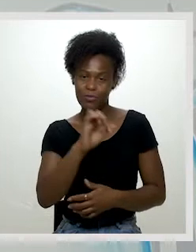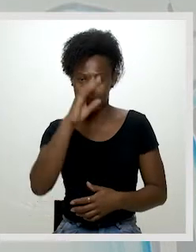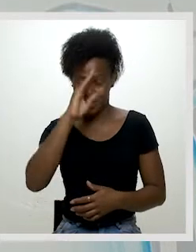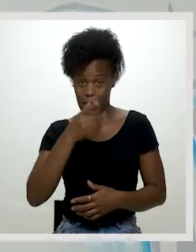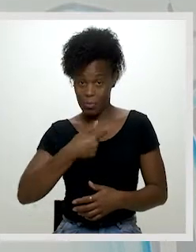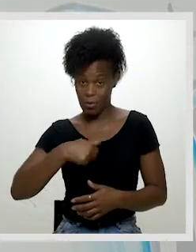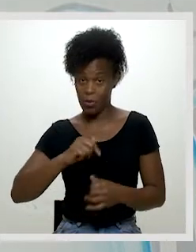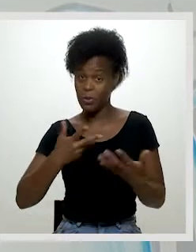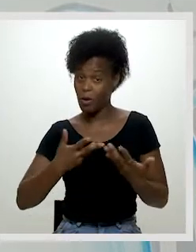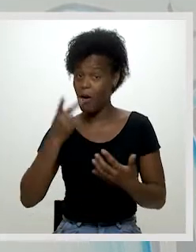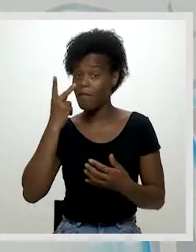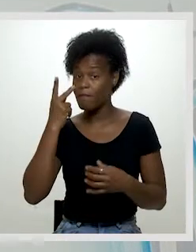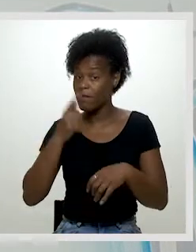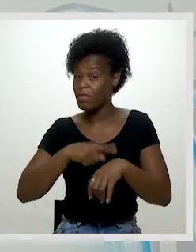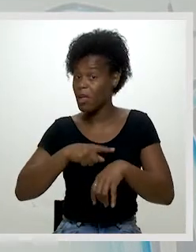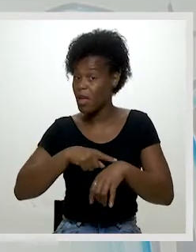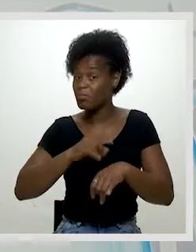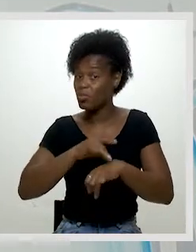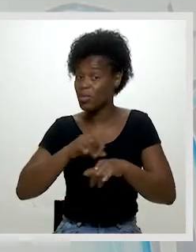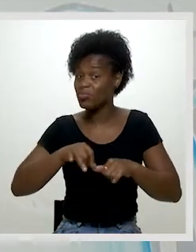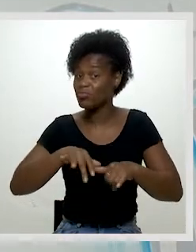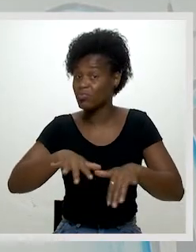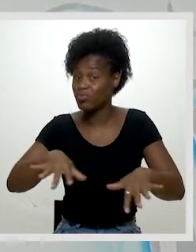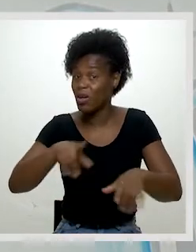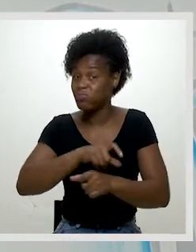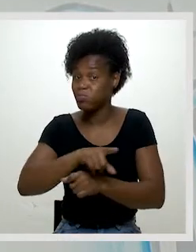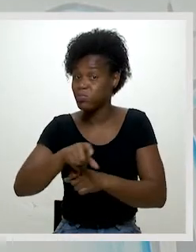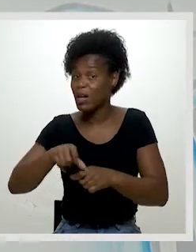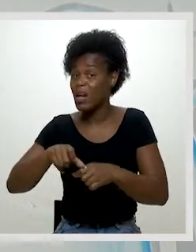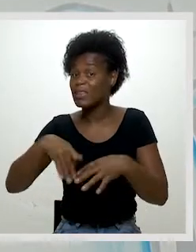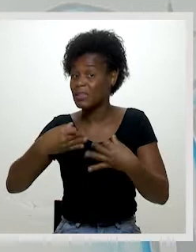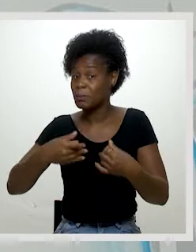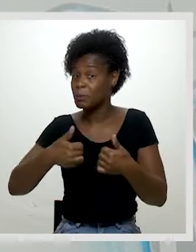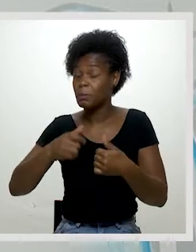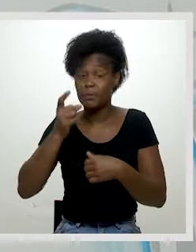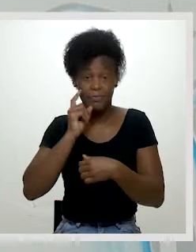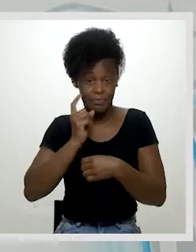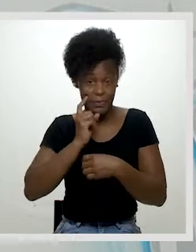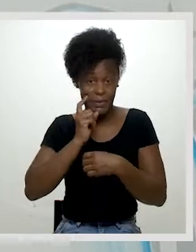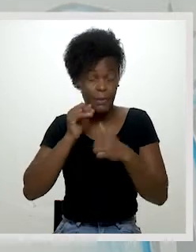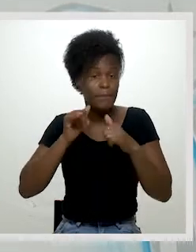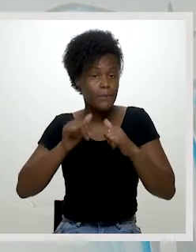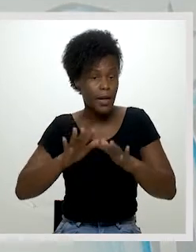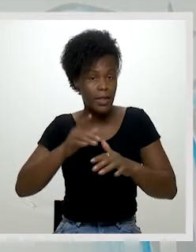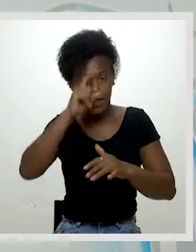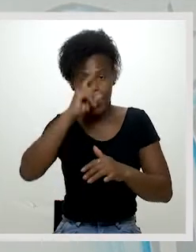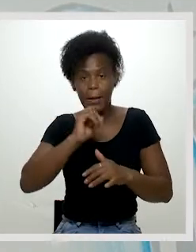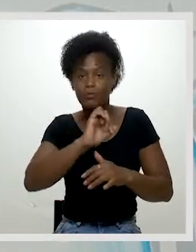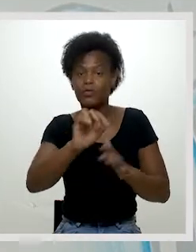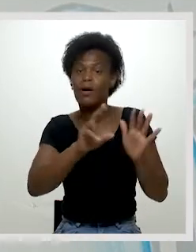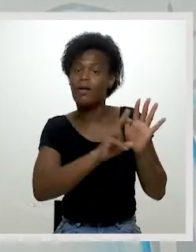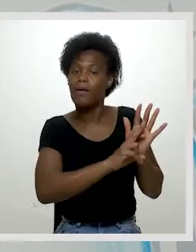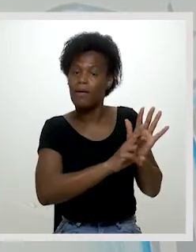sabem, nós vivemos em tempo de pandemia, nunca é demais prevenir, mas, entretanto, relembro-vos